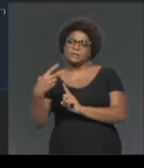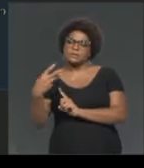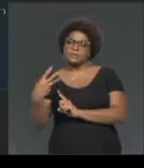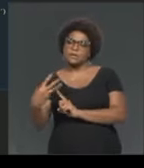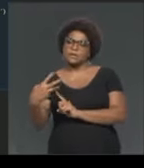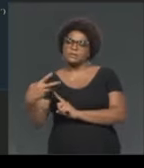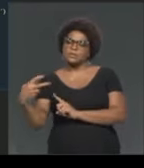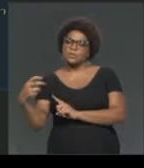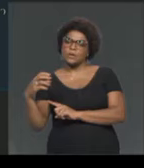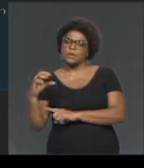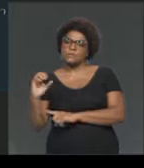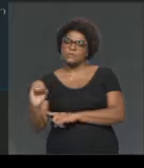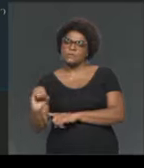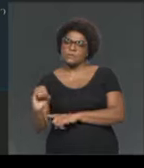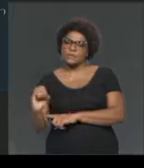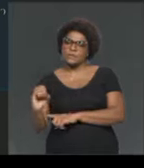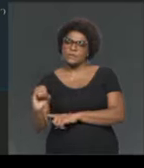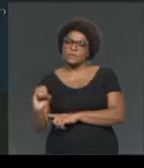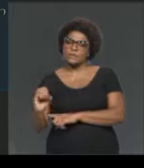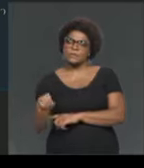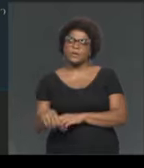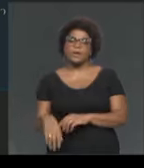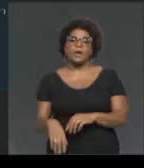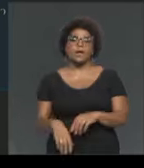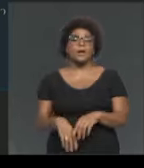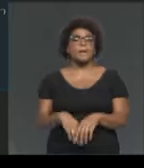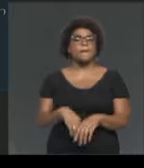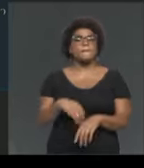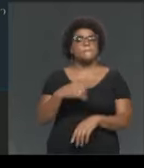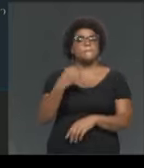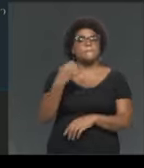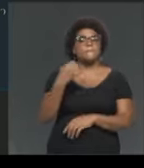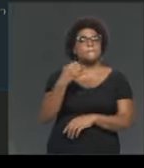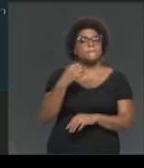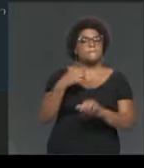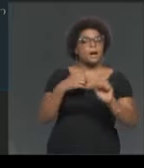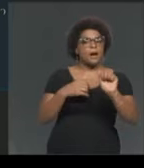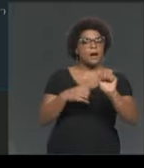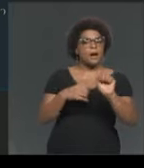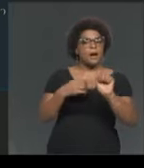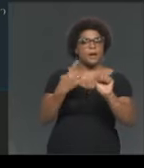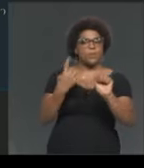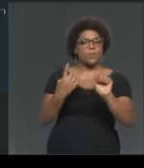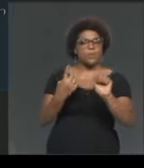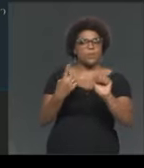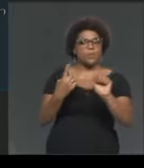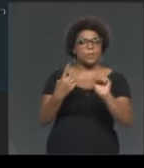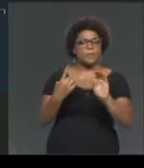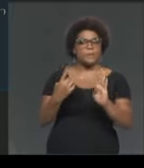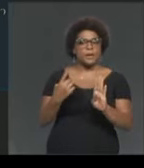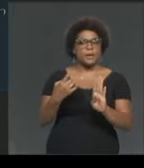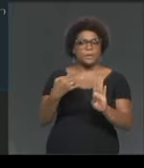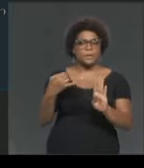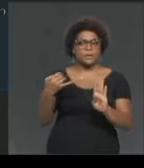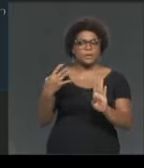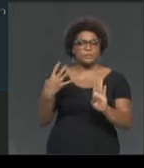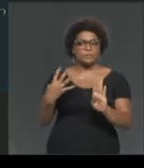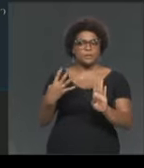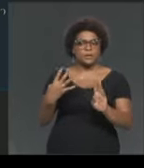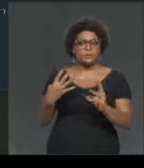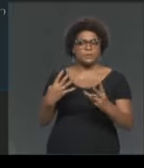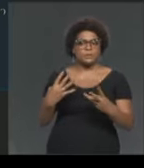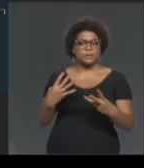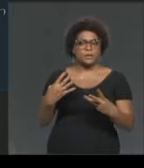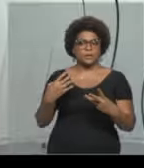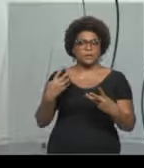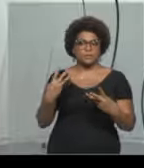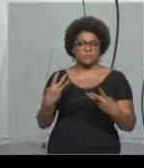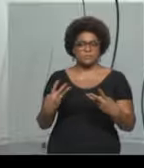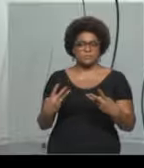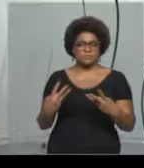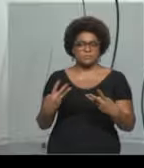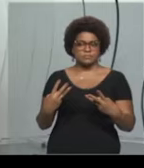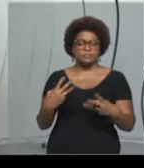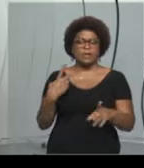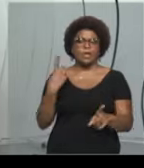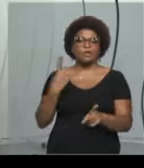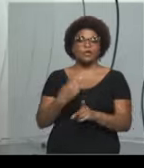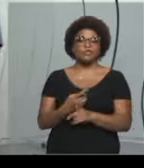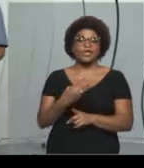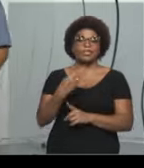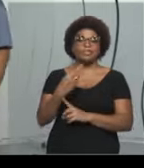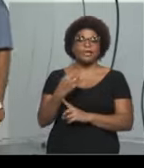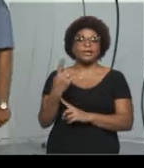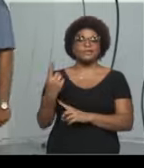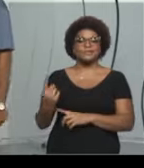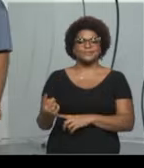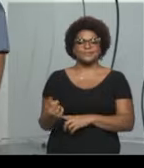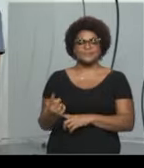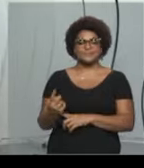1, o b é menos 4, o c é 3, achou 3 e 1. E, finalmente,